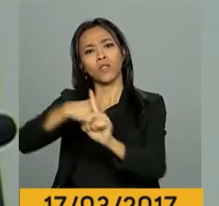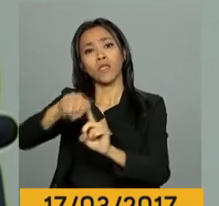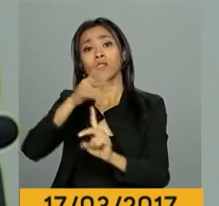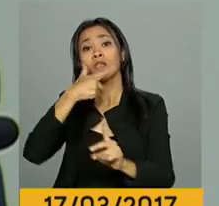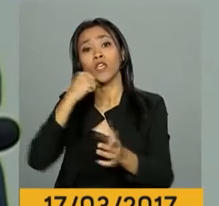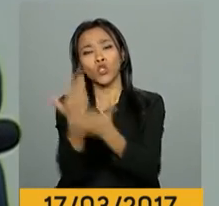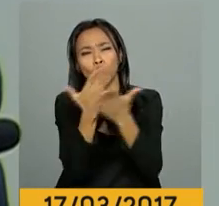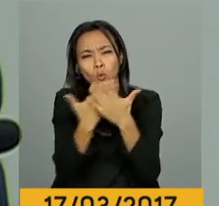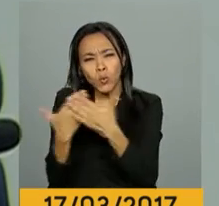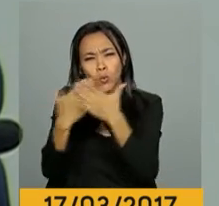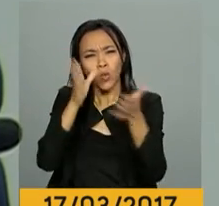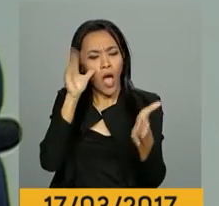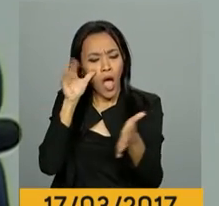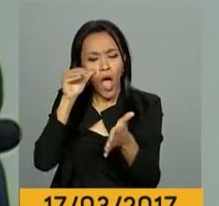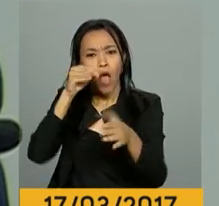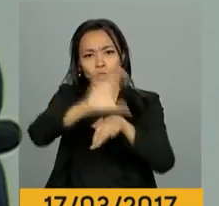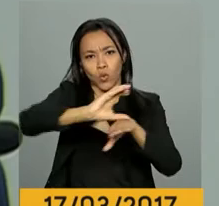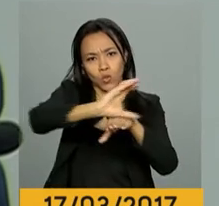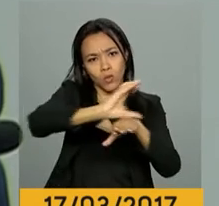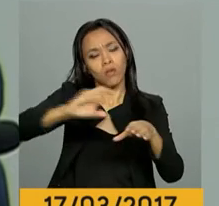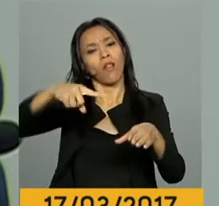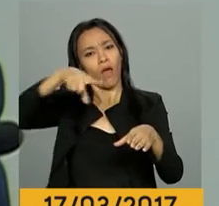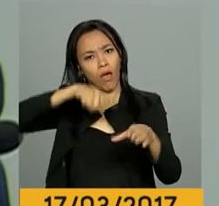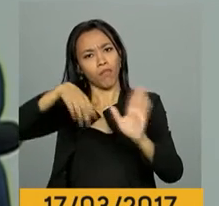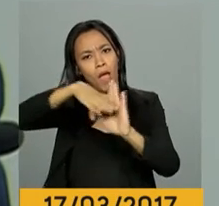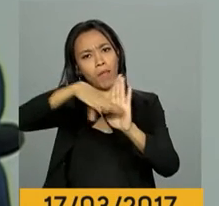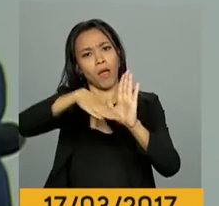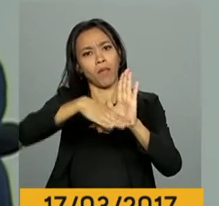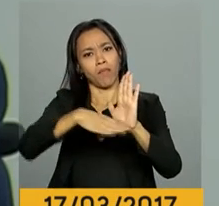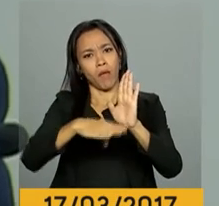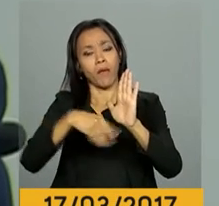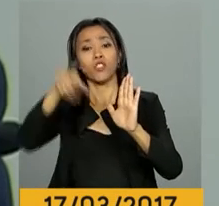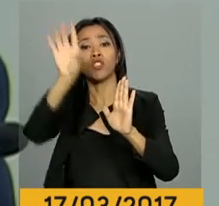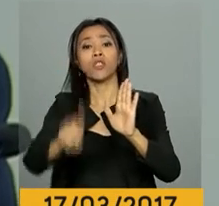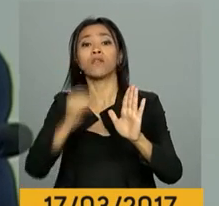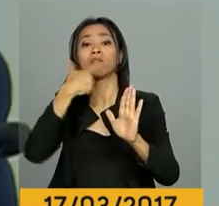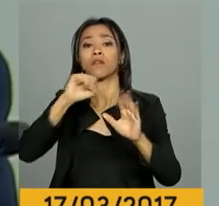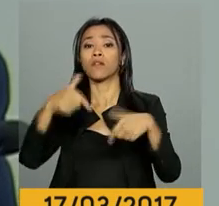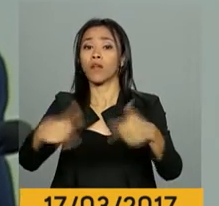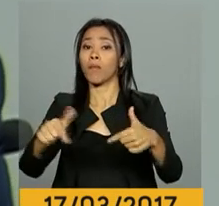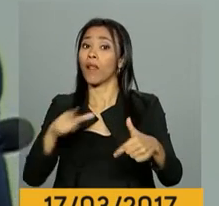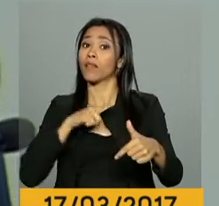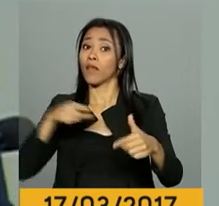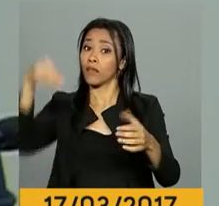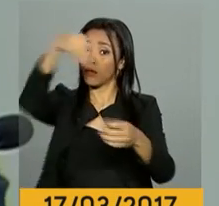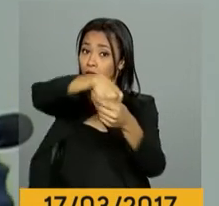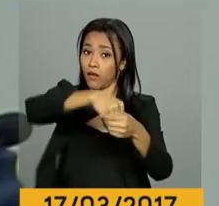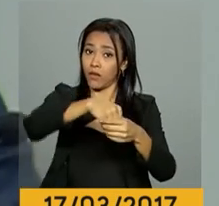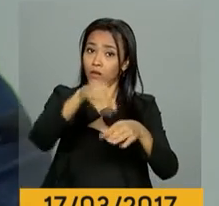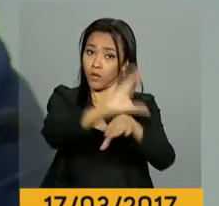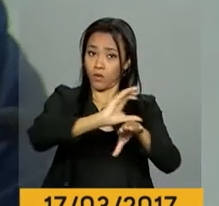verifica, por exemplo, o elenco dos direitos sociais, direitos dos trabalhadores, vê um capítulo